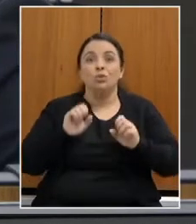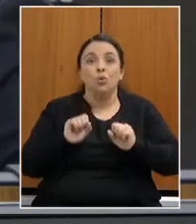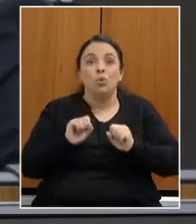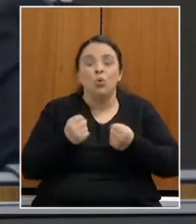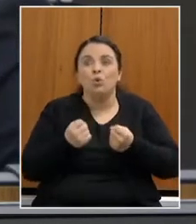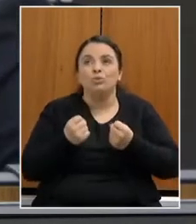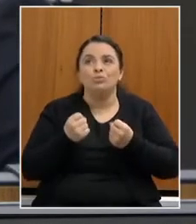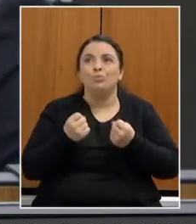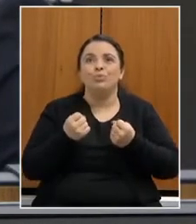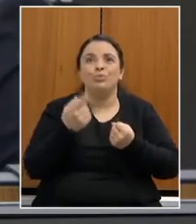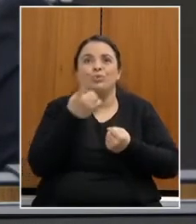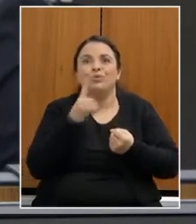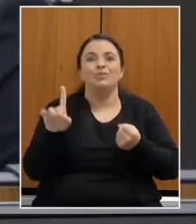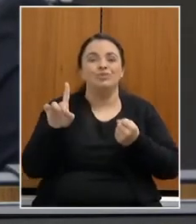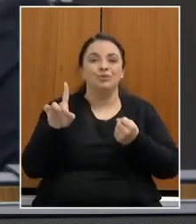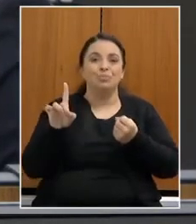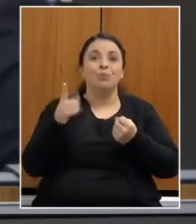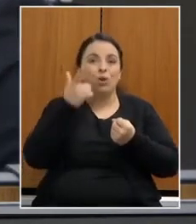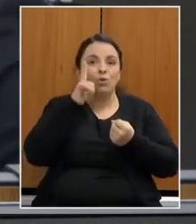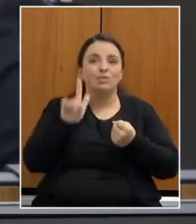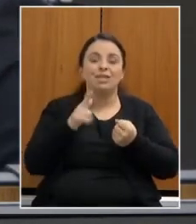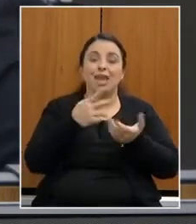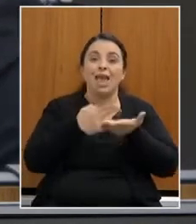leitos esperando a vacinação